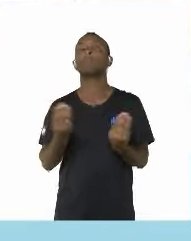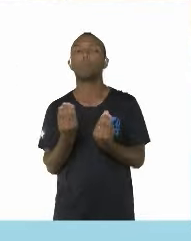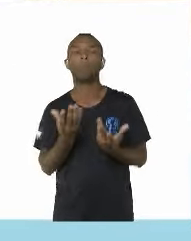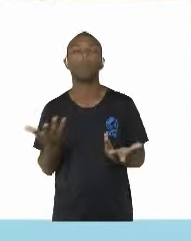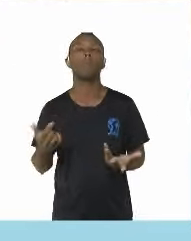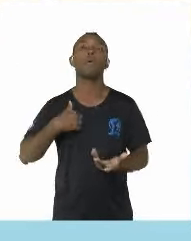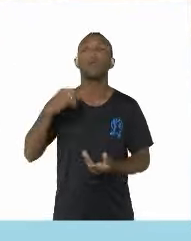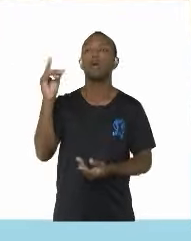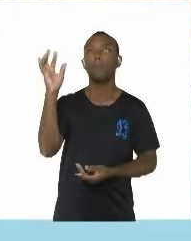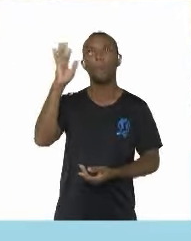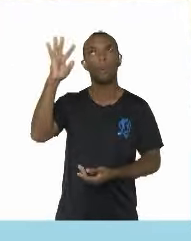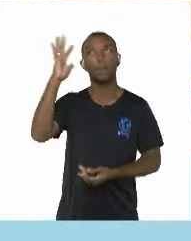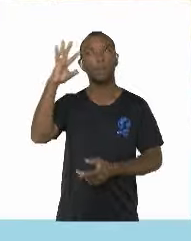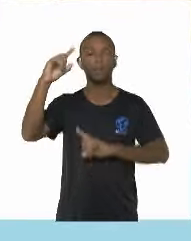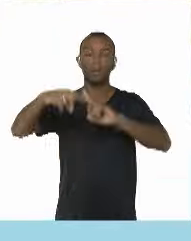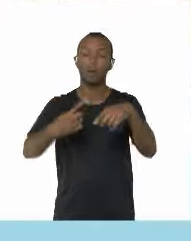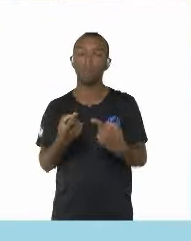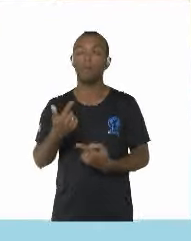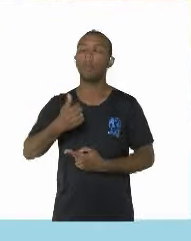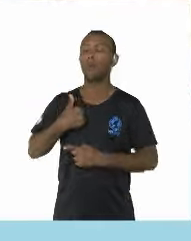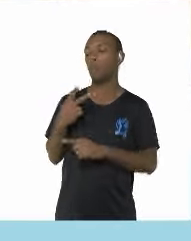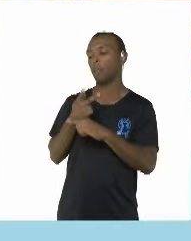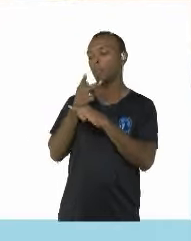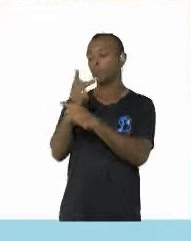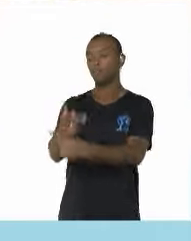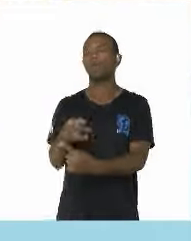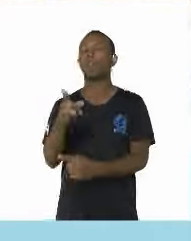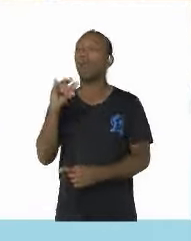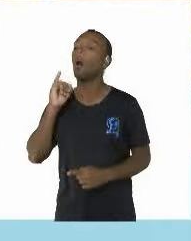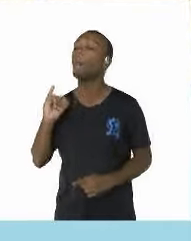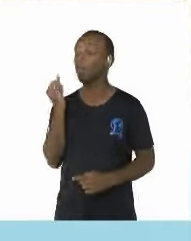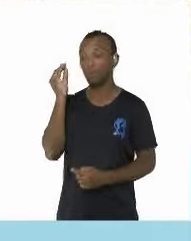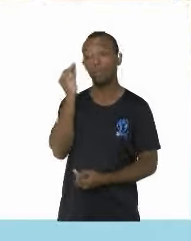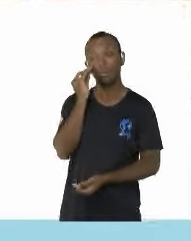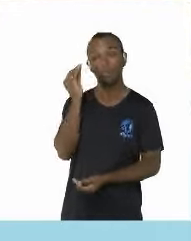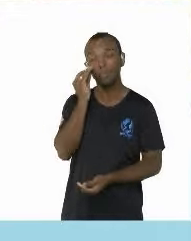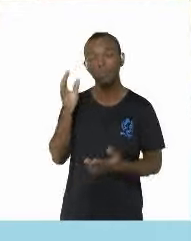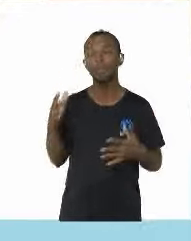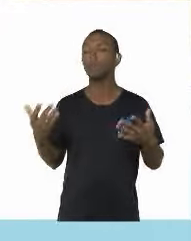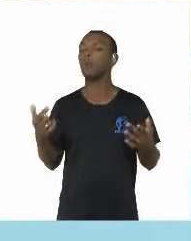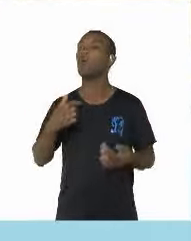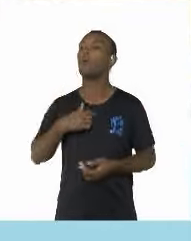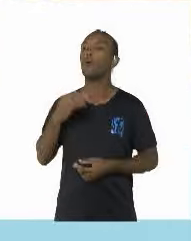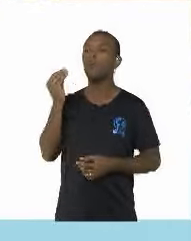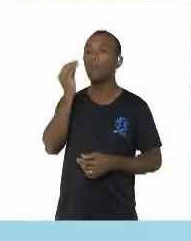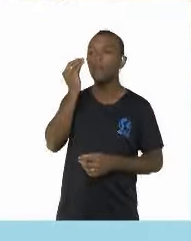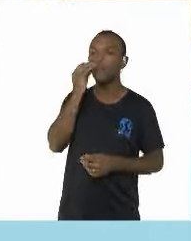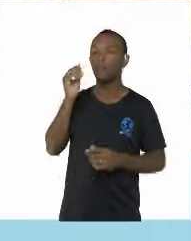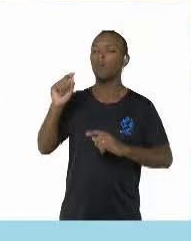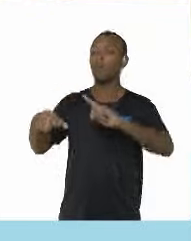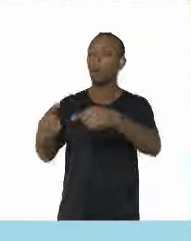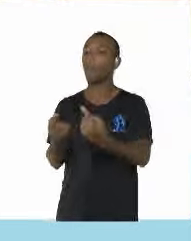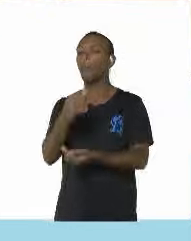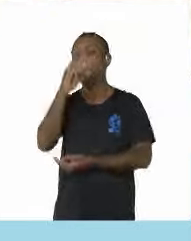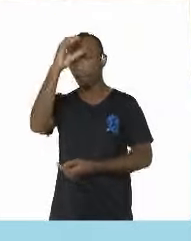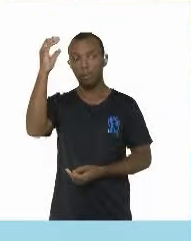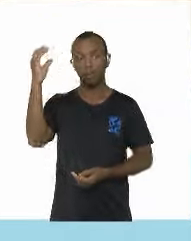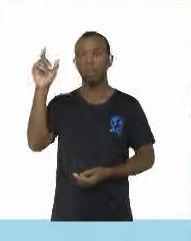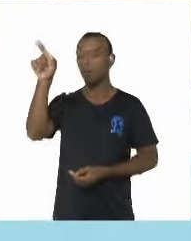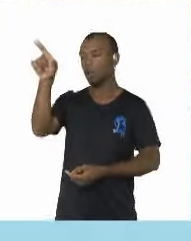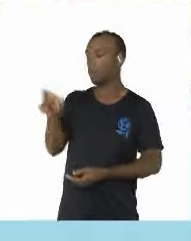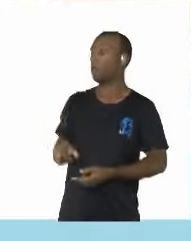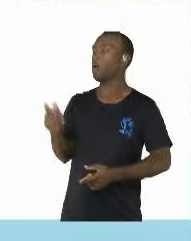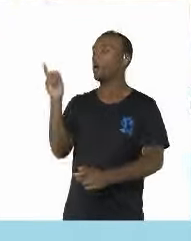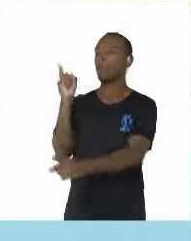fiz. Mas eu corri atrás, peguei e falei, é uma oportunidade. Né? E daí surgiram outros clientes. Né? Essa aqui, eu voltei